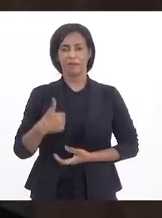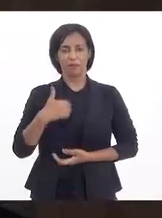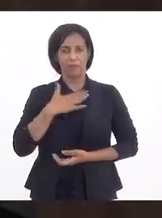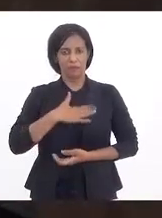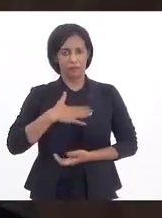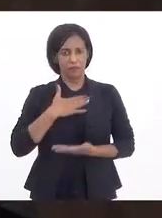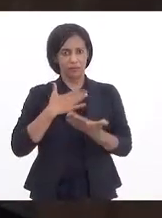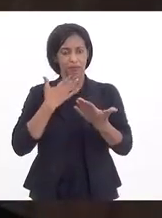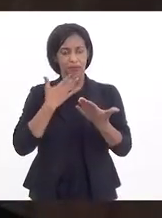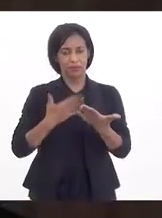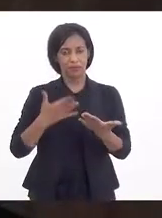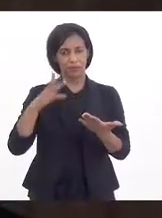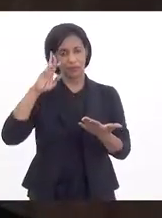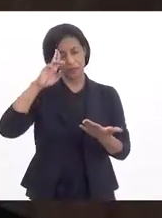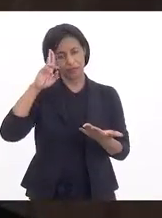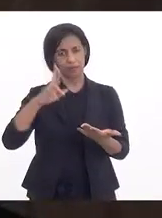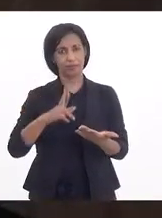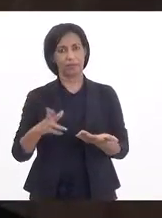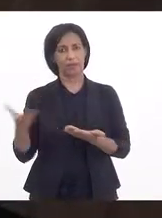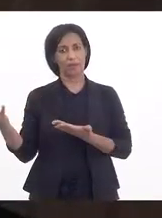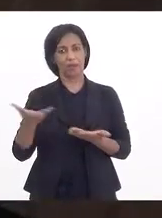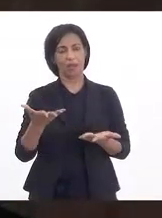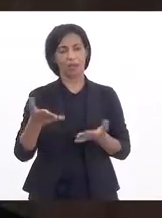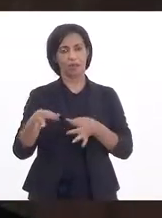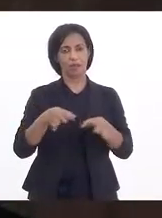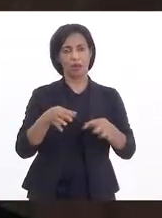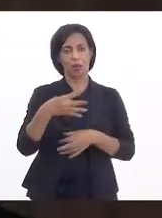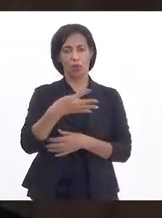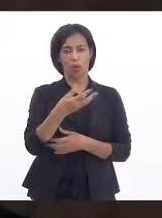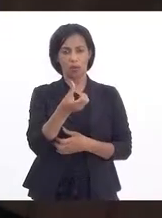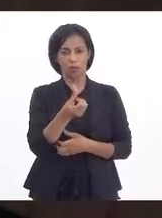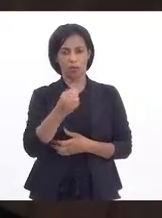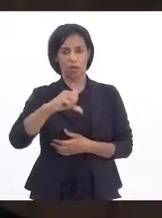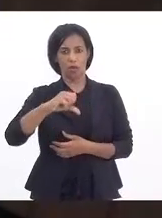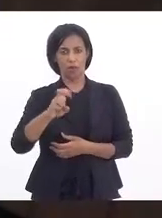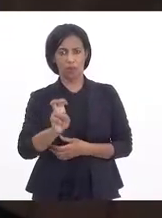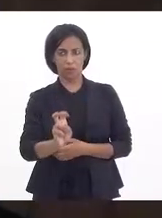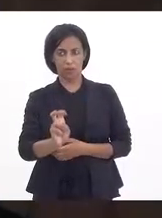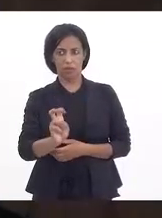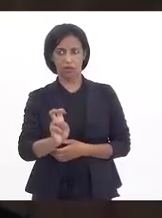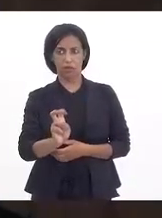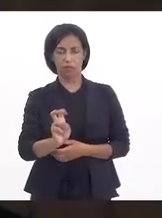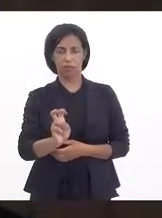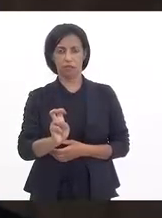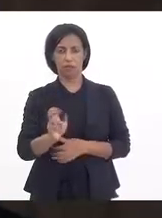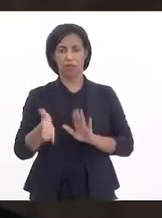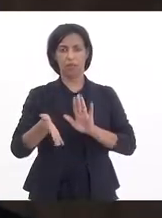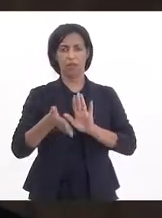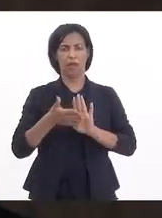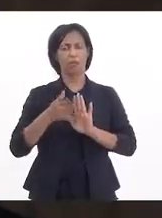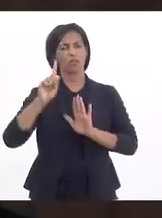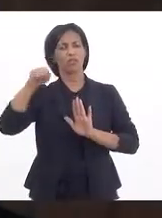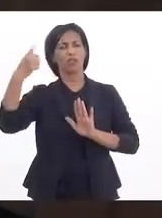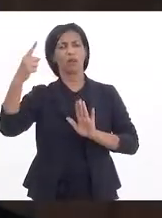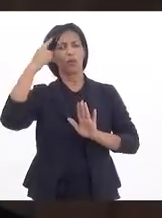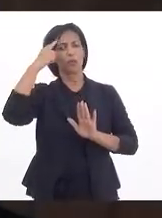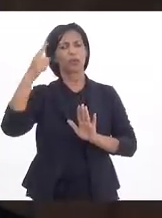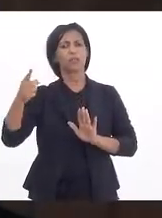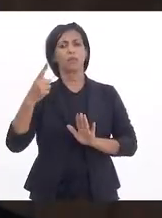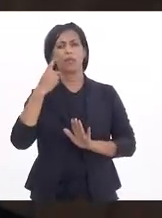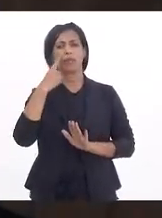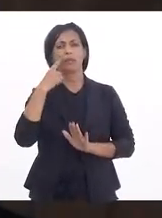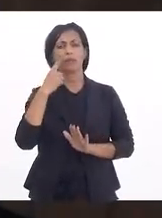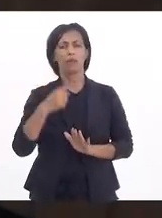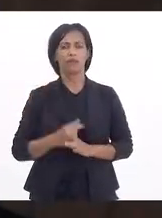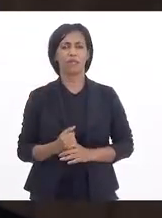solicitar a vossa excelência para trazer esse projeto 4695 na pauta da semana que vem para